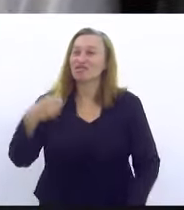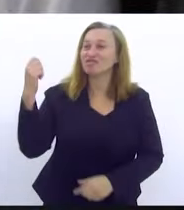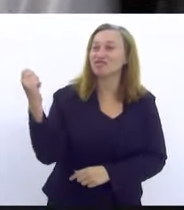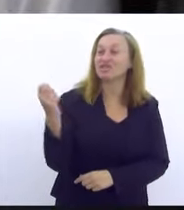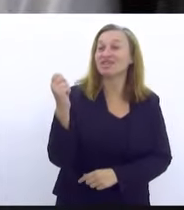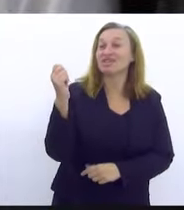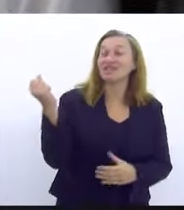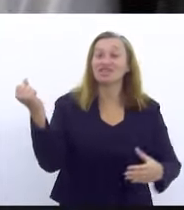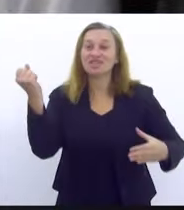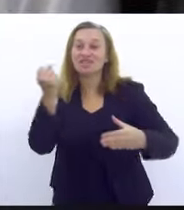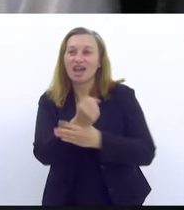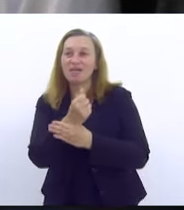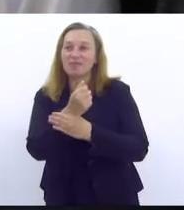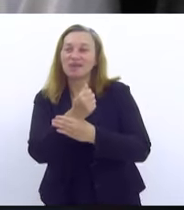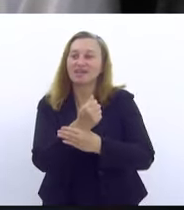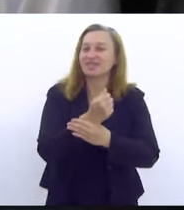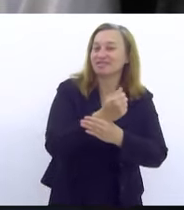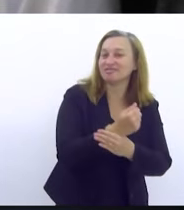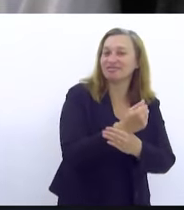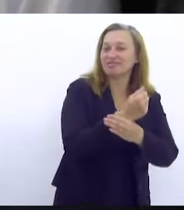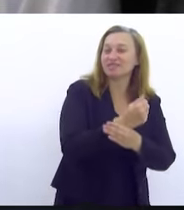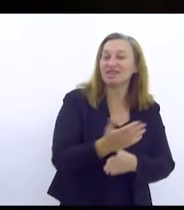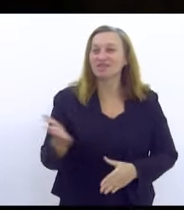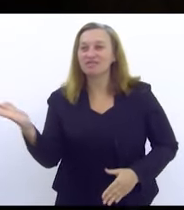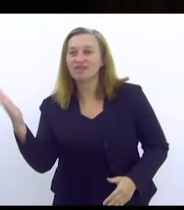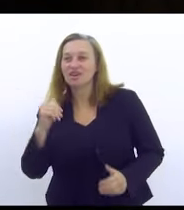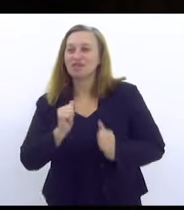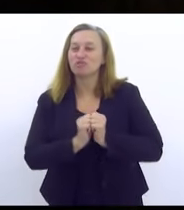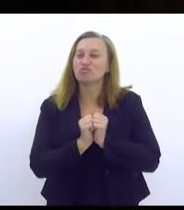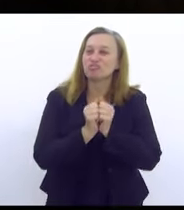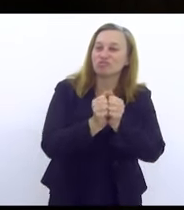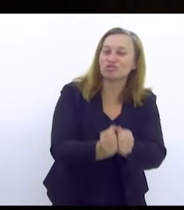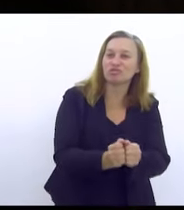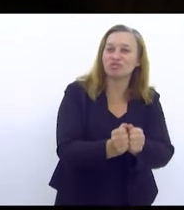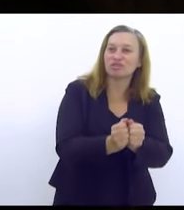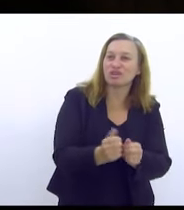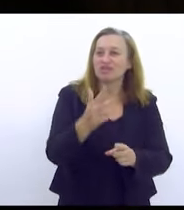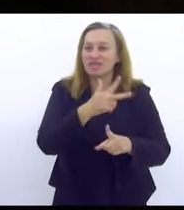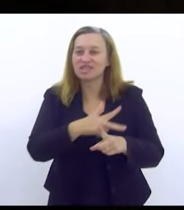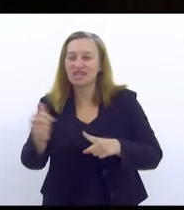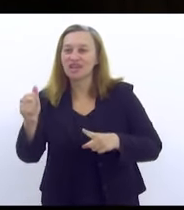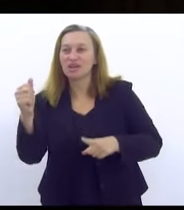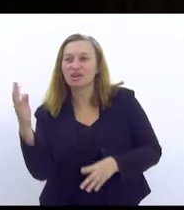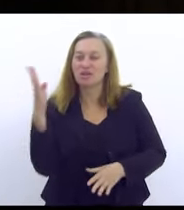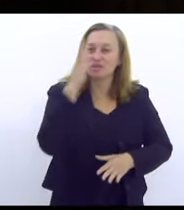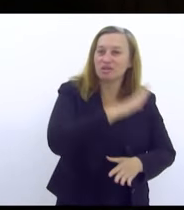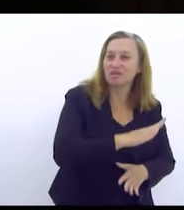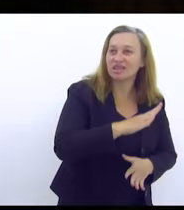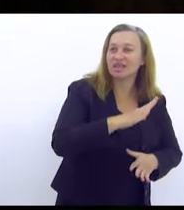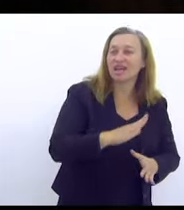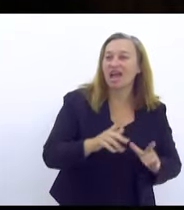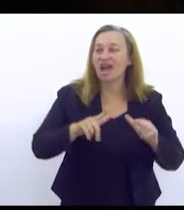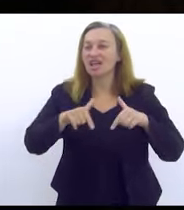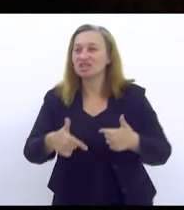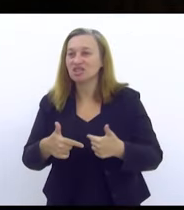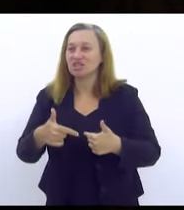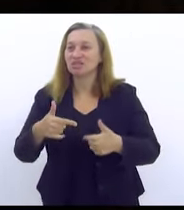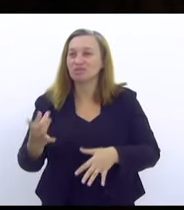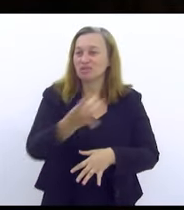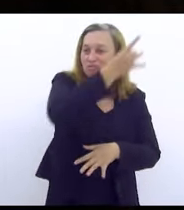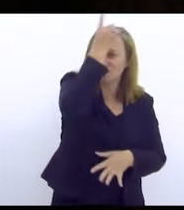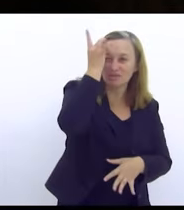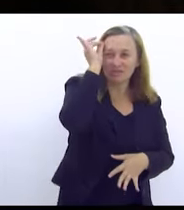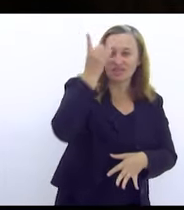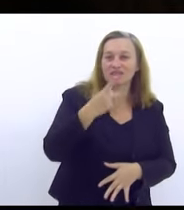Abraão. Vai em frente vencendo todo o mal, bebendo da fonte na Igreja